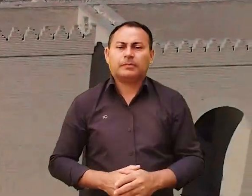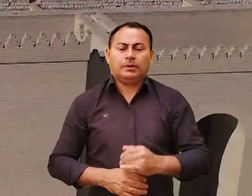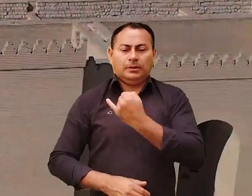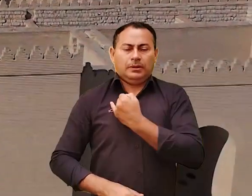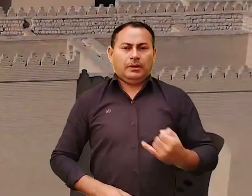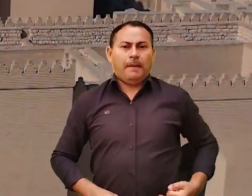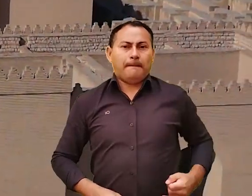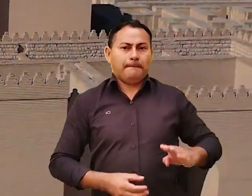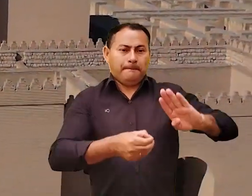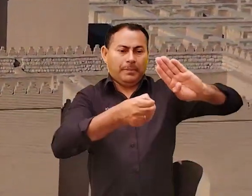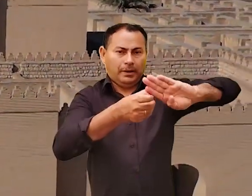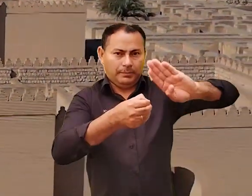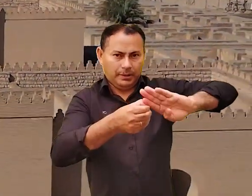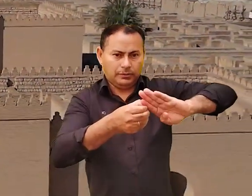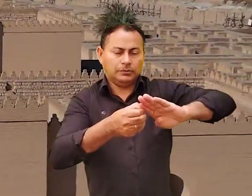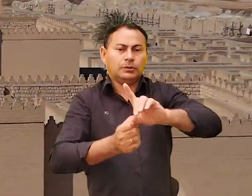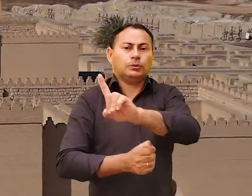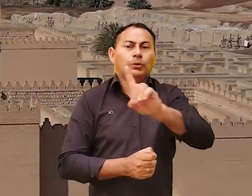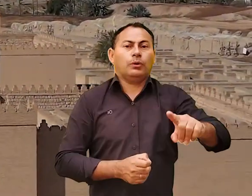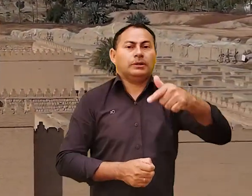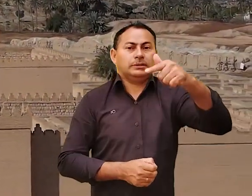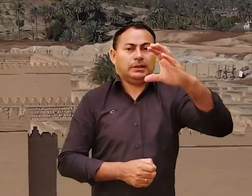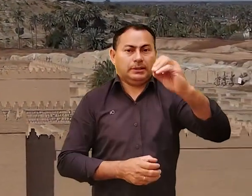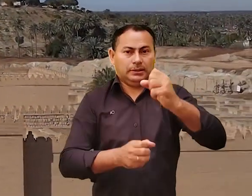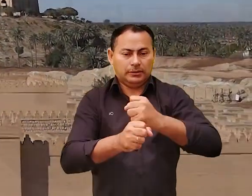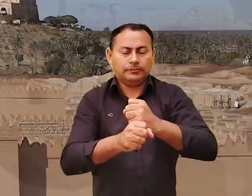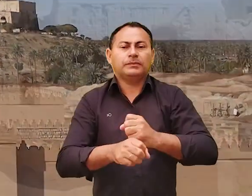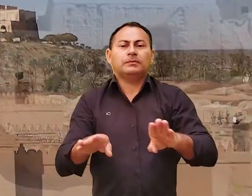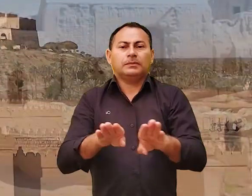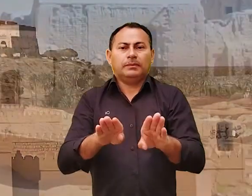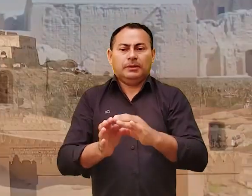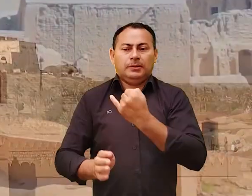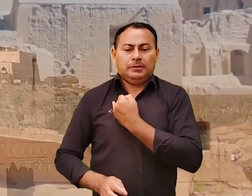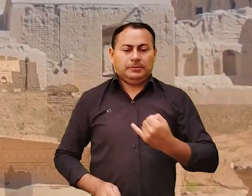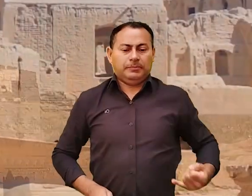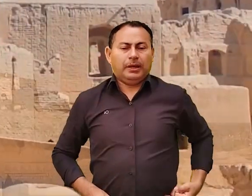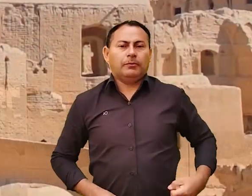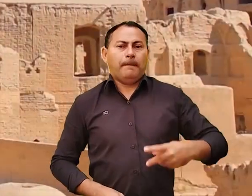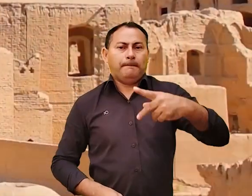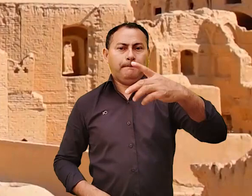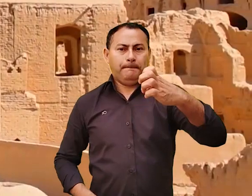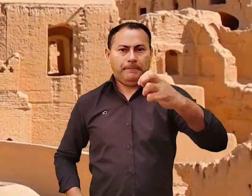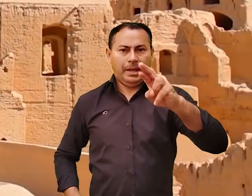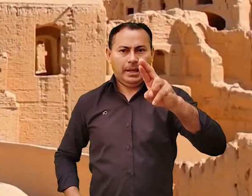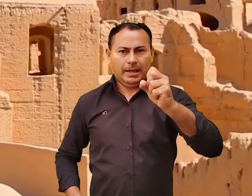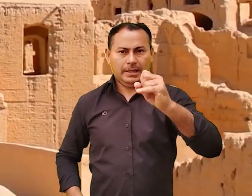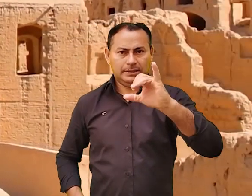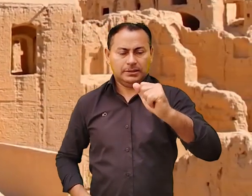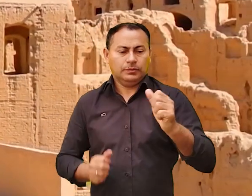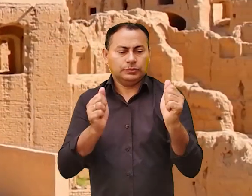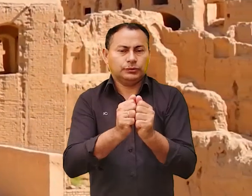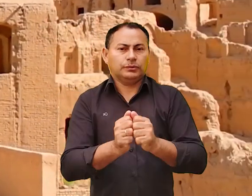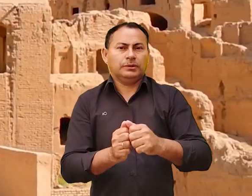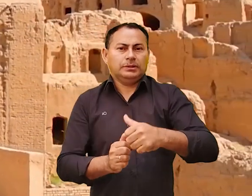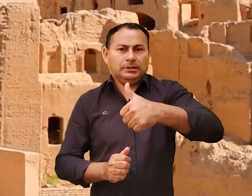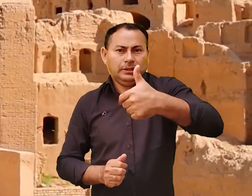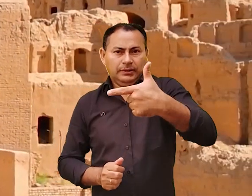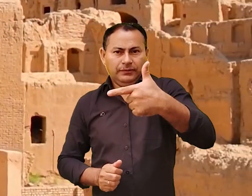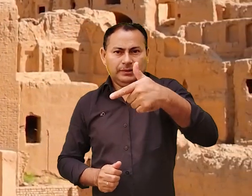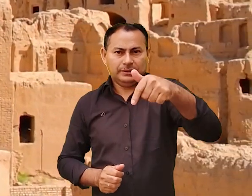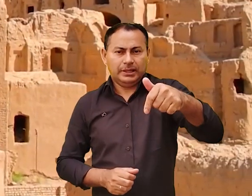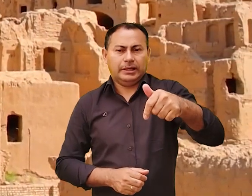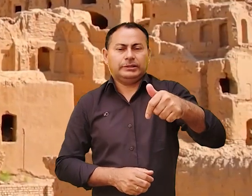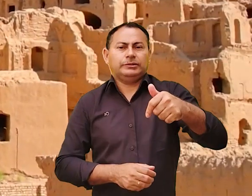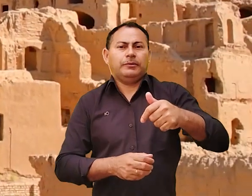o Império da Babilônia, que durou 70 anos, e o Império Persa, que junto com as 127 províncias da Pérsia